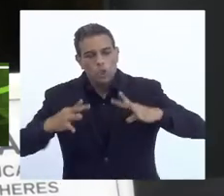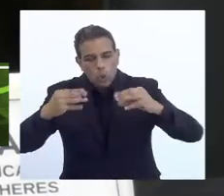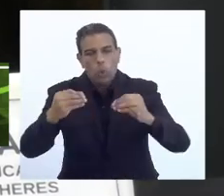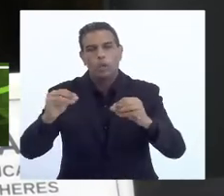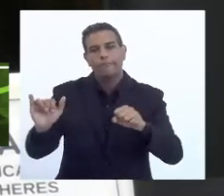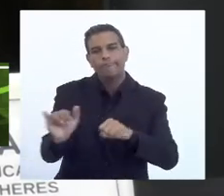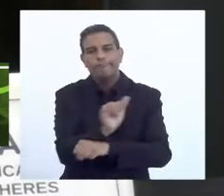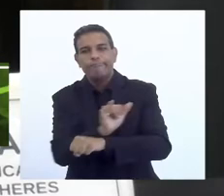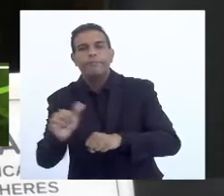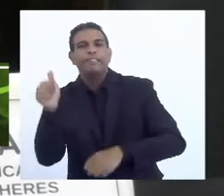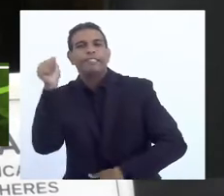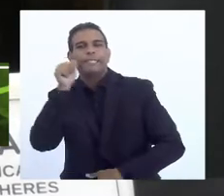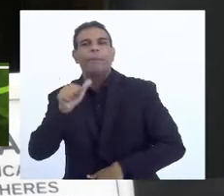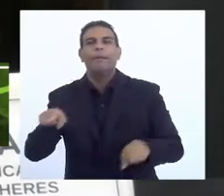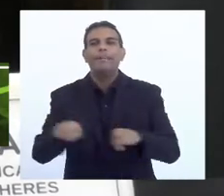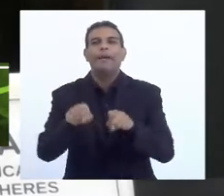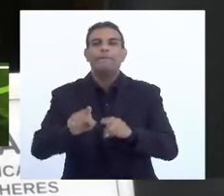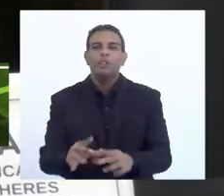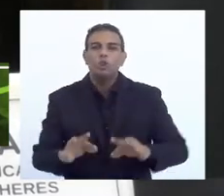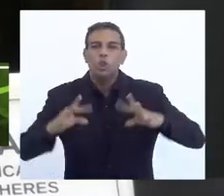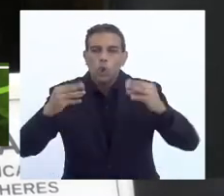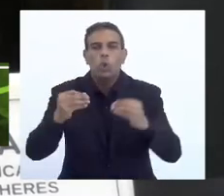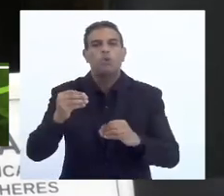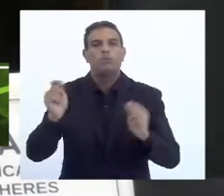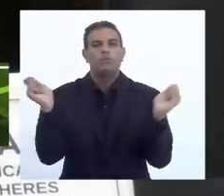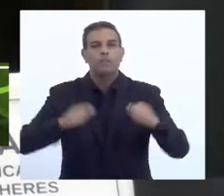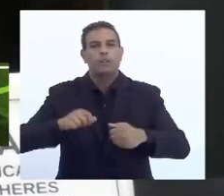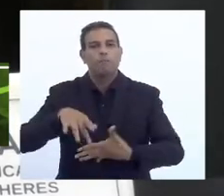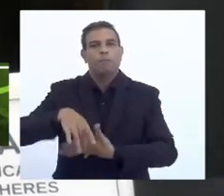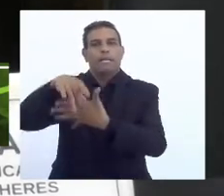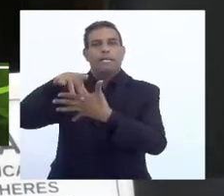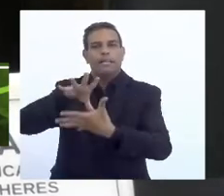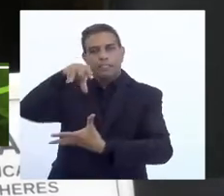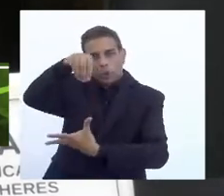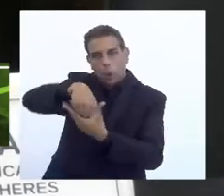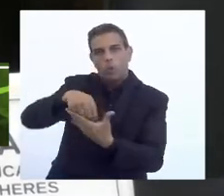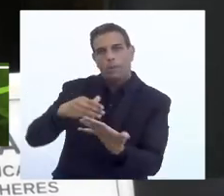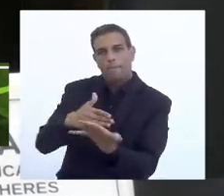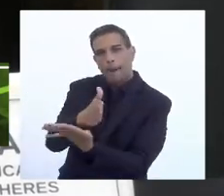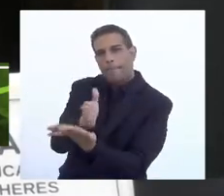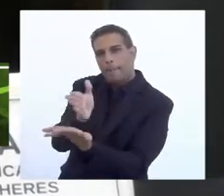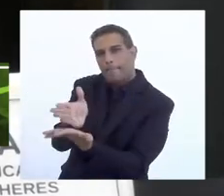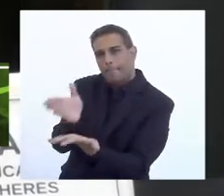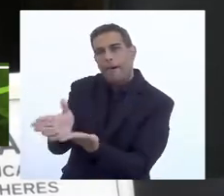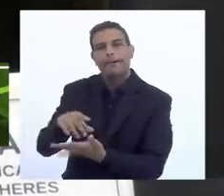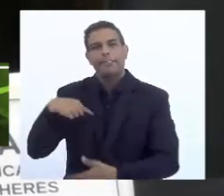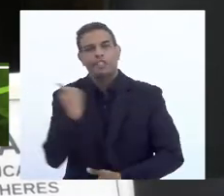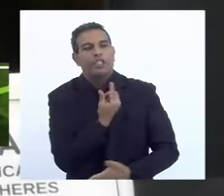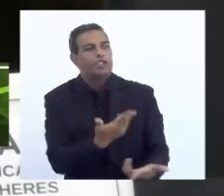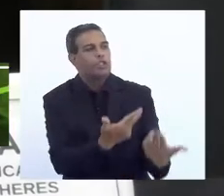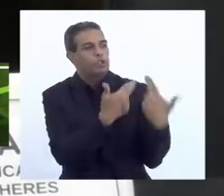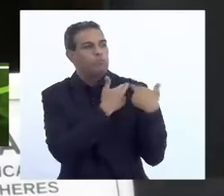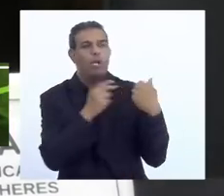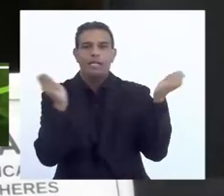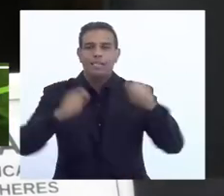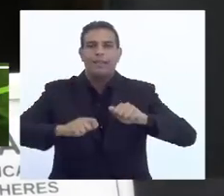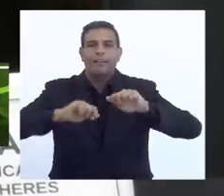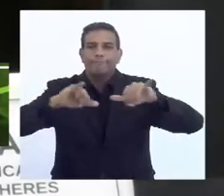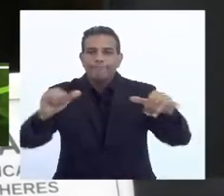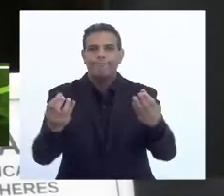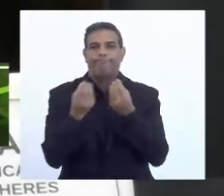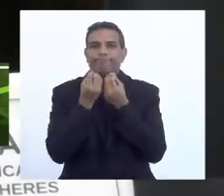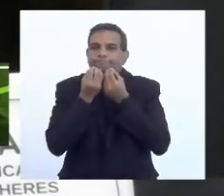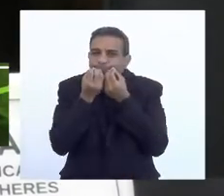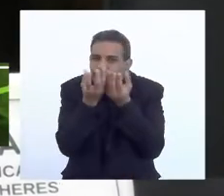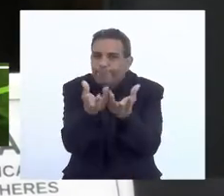daquelas que são eleitas, mas também aquelas que estão ocupando cargos de liderança em diversas esferas. E essa é uma responsabilidade muito grande, que eu quero